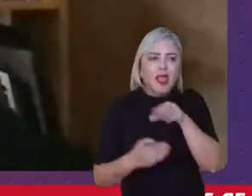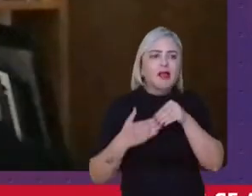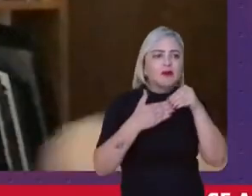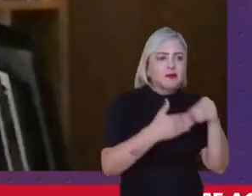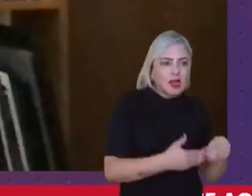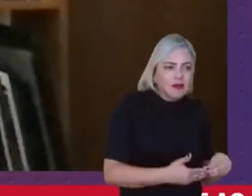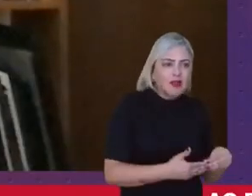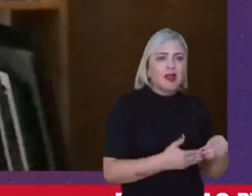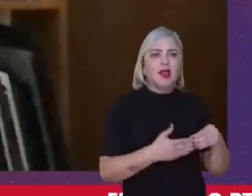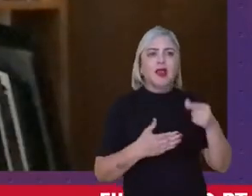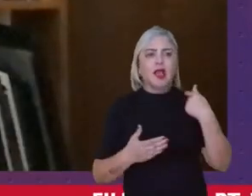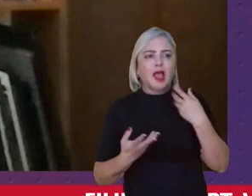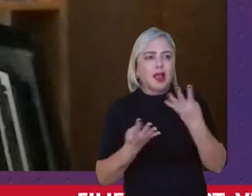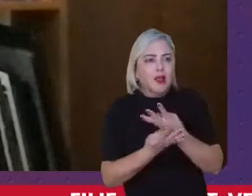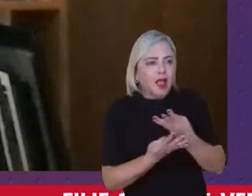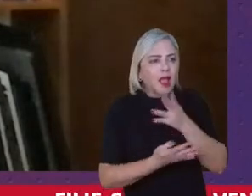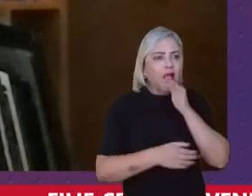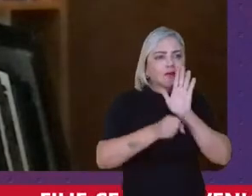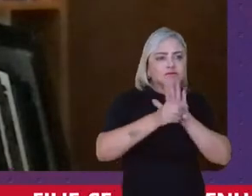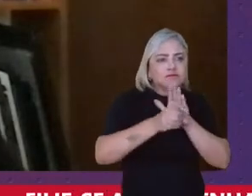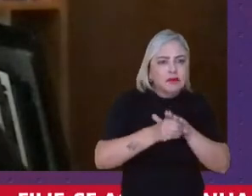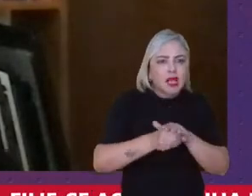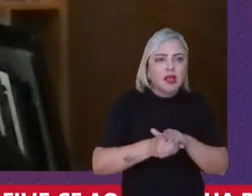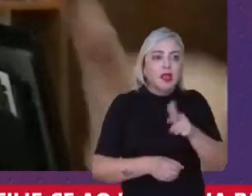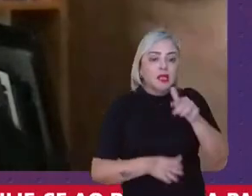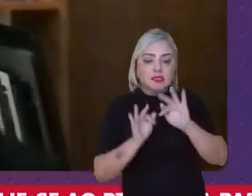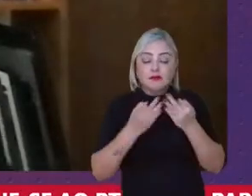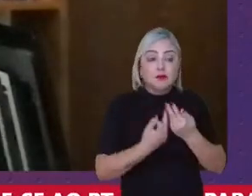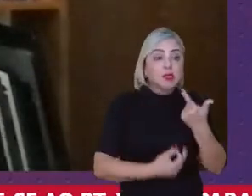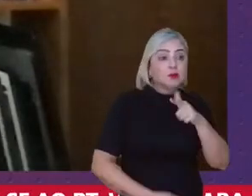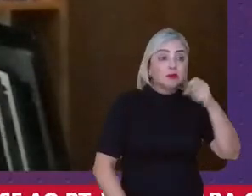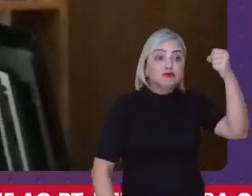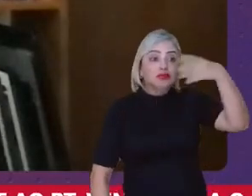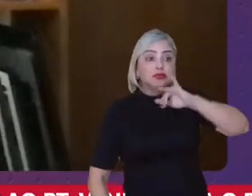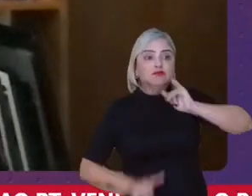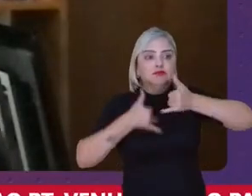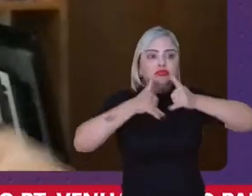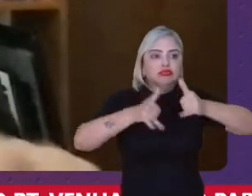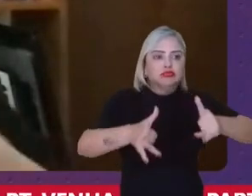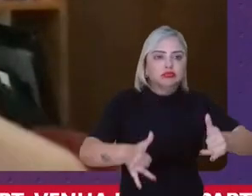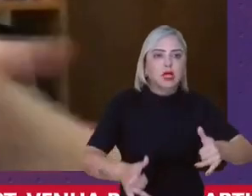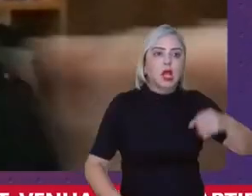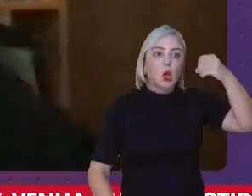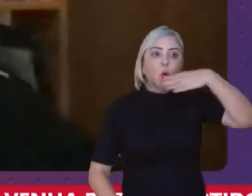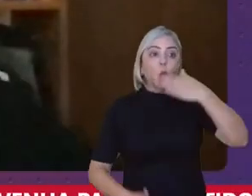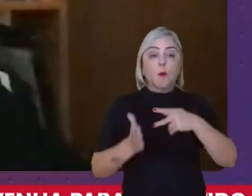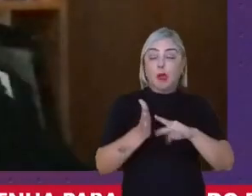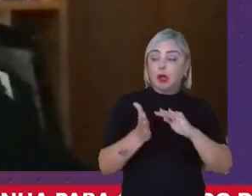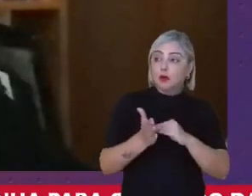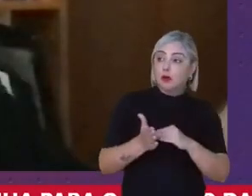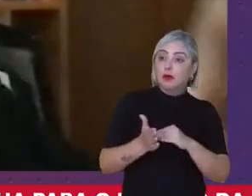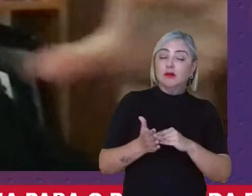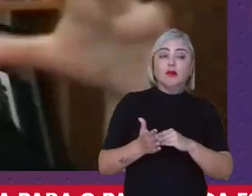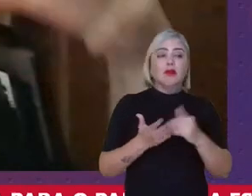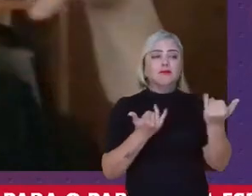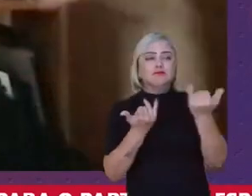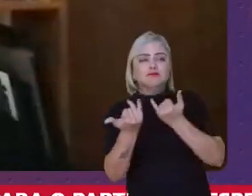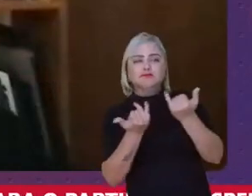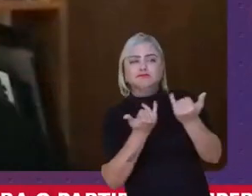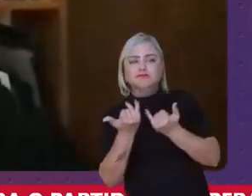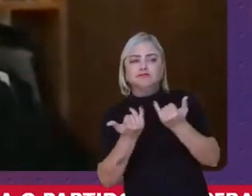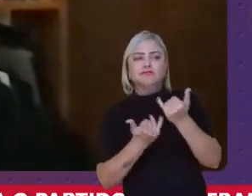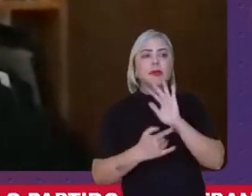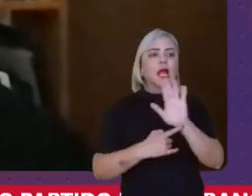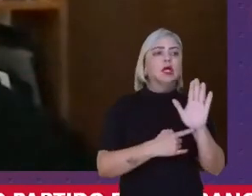uma cisterna, vamos levar a rede geral. Essa família não tem energia, tem que entrar com luz para todos. Então tem um conjunto de informações que